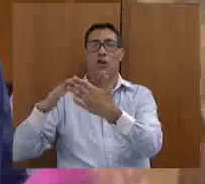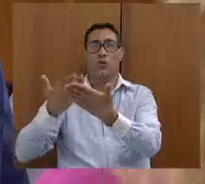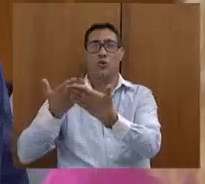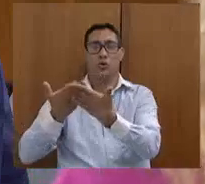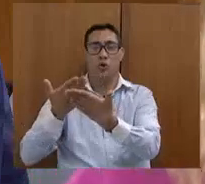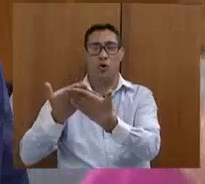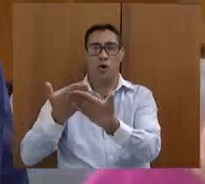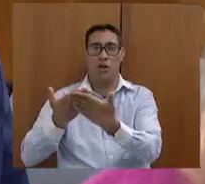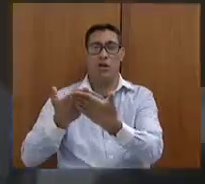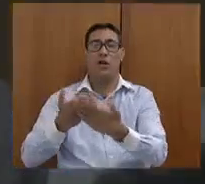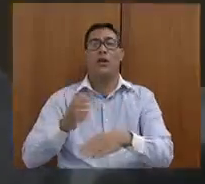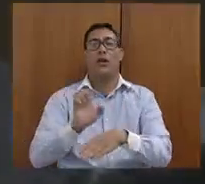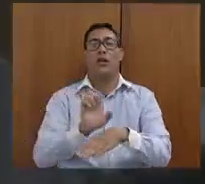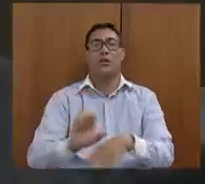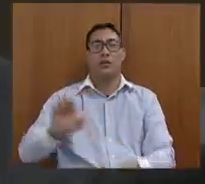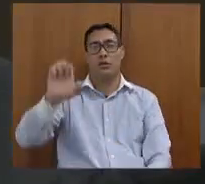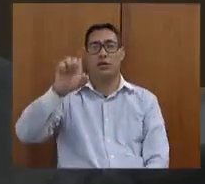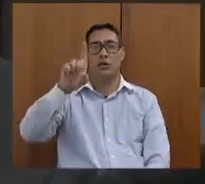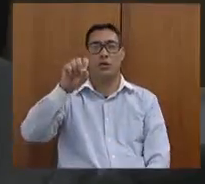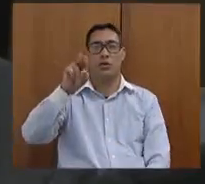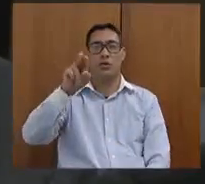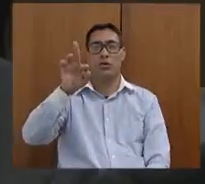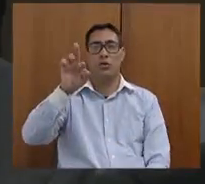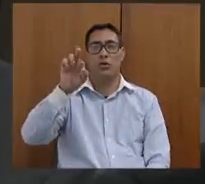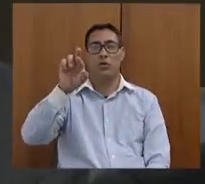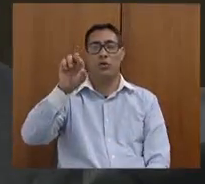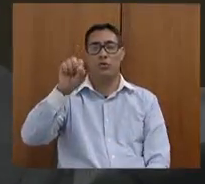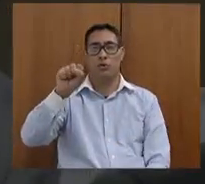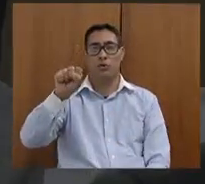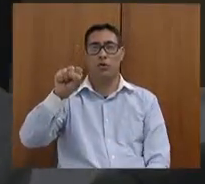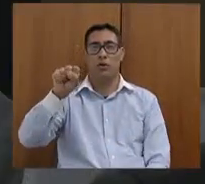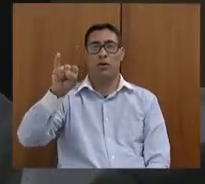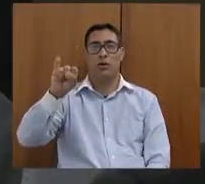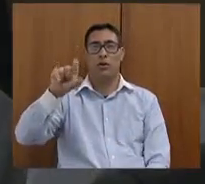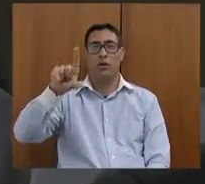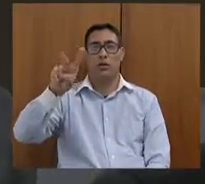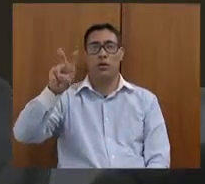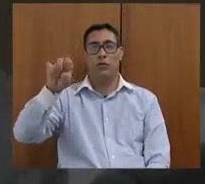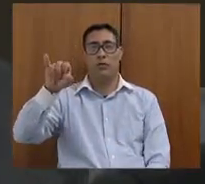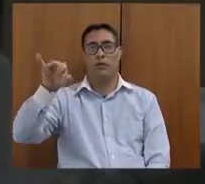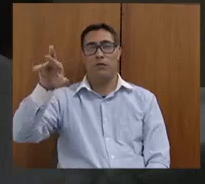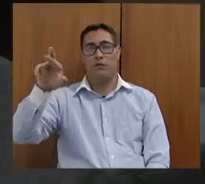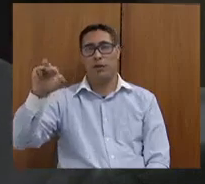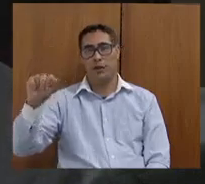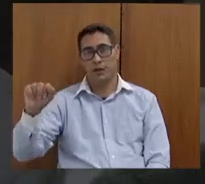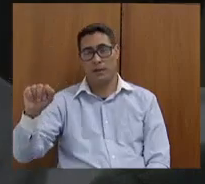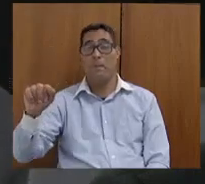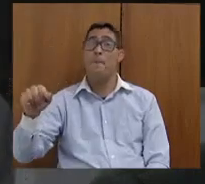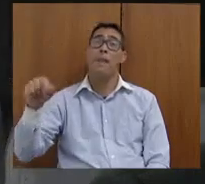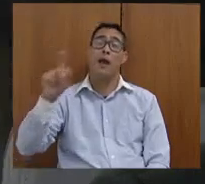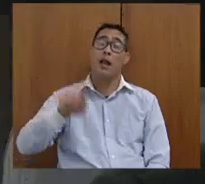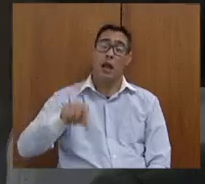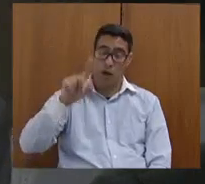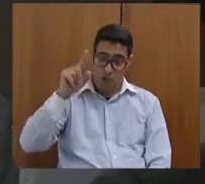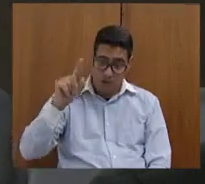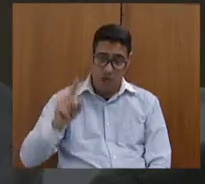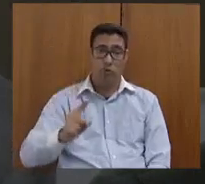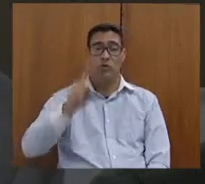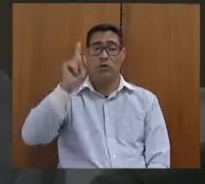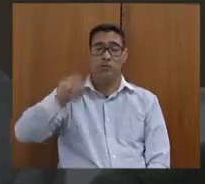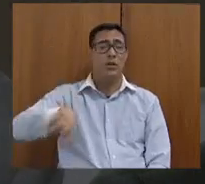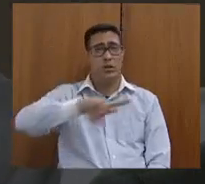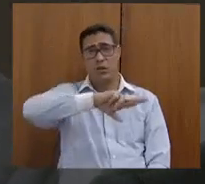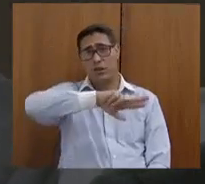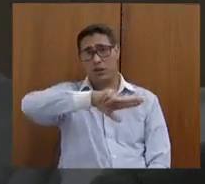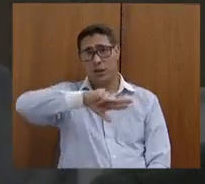Estadual Doutor Silveira Brum e agora ela está para ser contemplada Mas ela é uma de centenas que